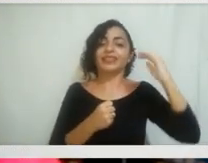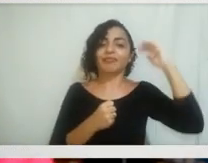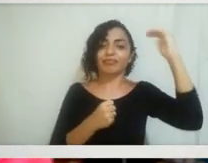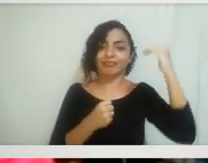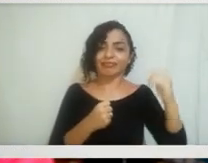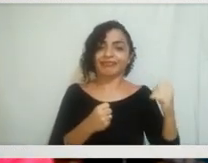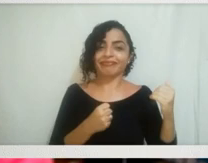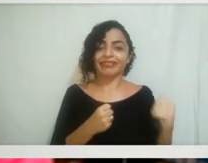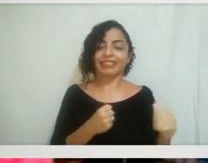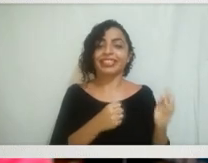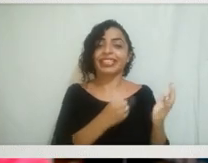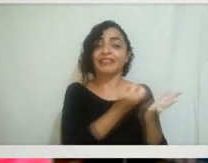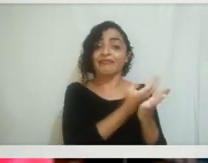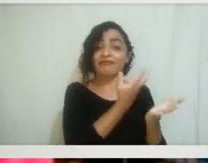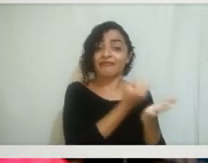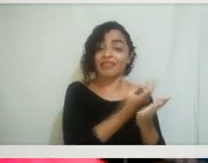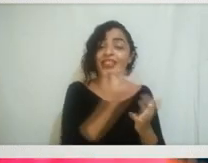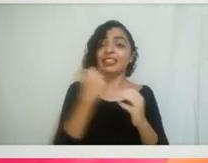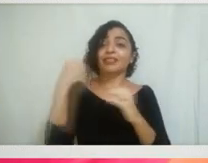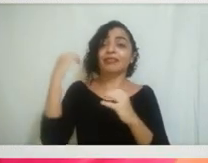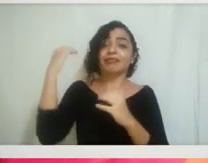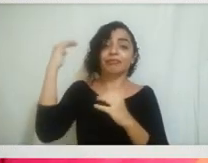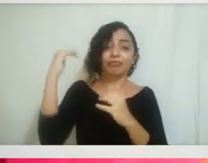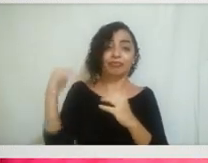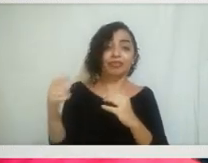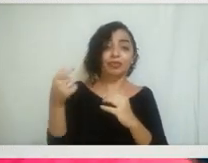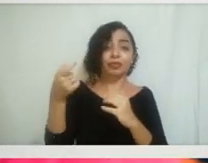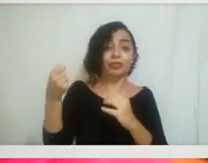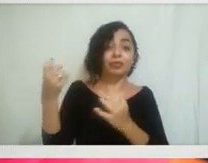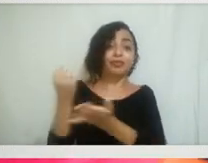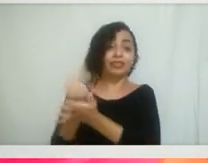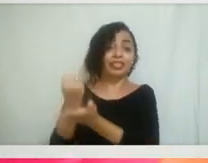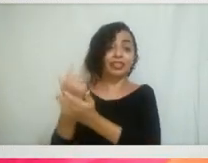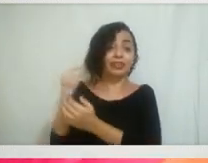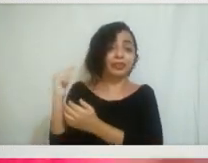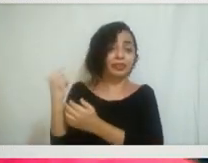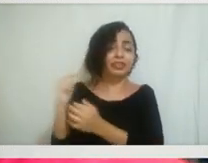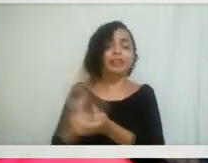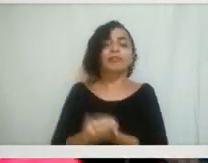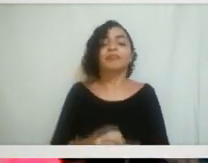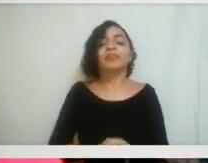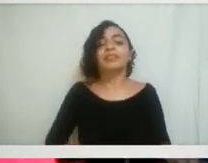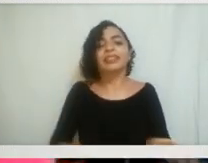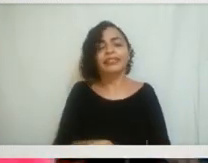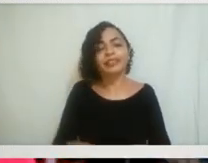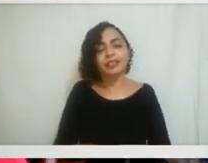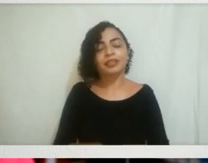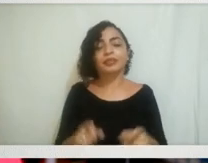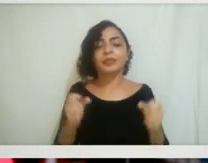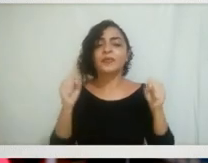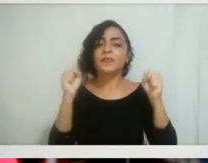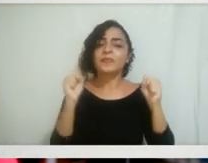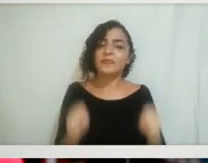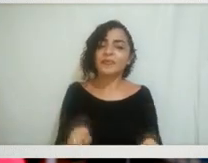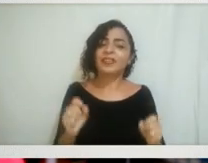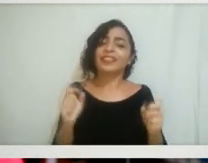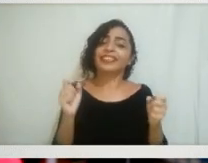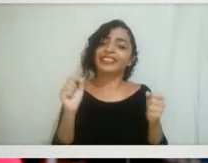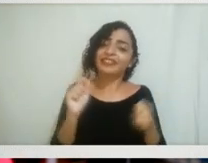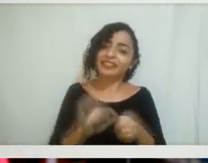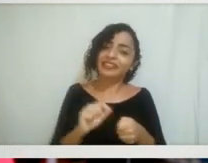dos melhores livros que eu li no ano. Eu separei entre livros de ficção e livros de não ficção. E claro, também não